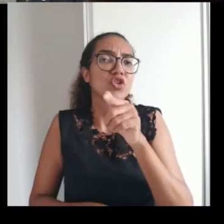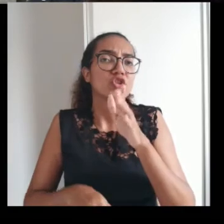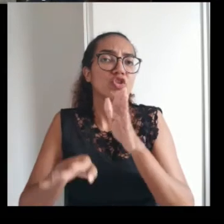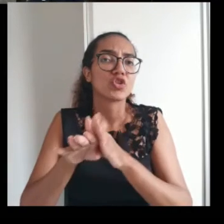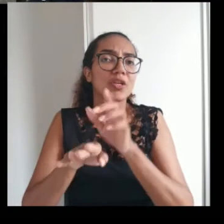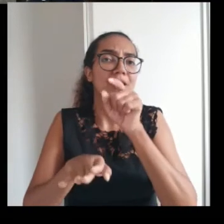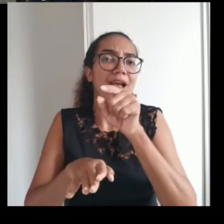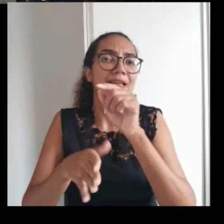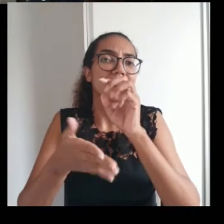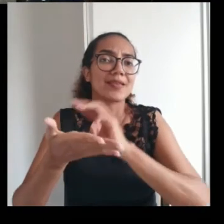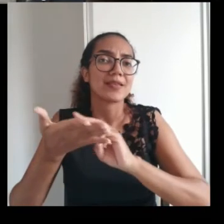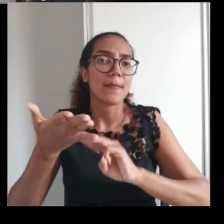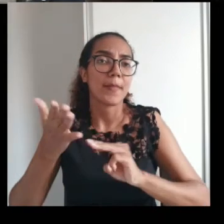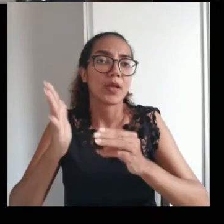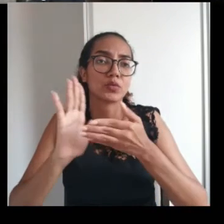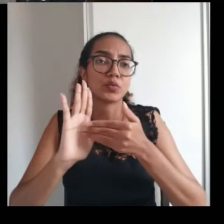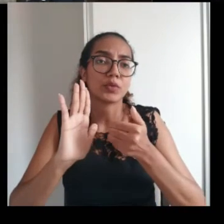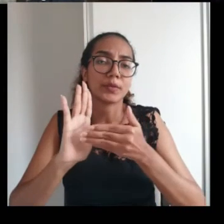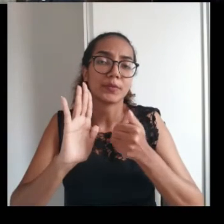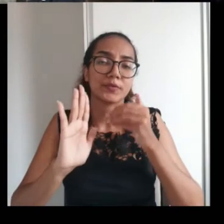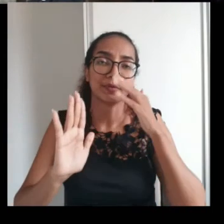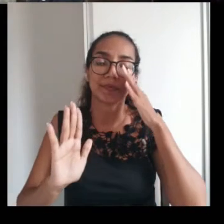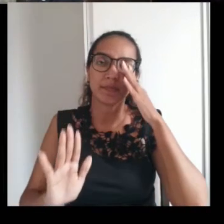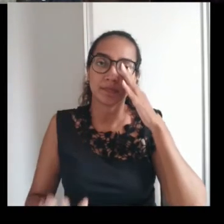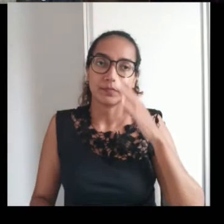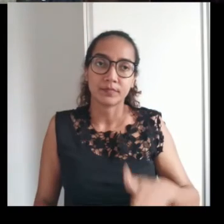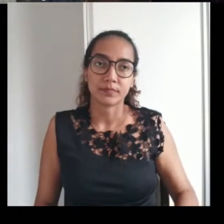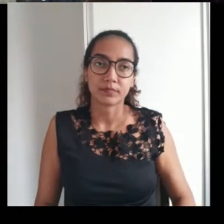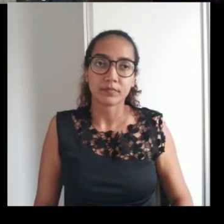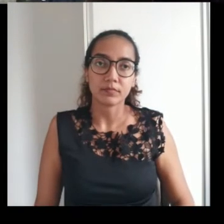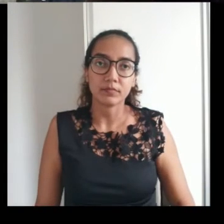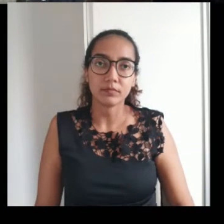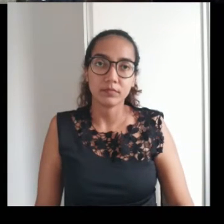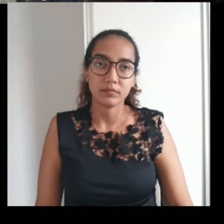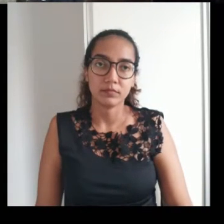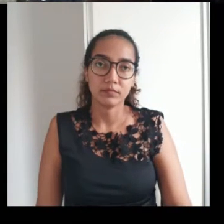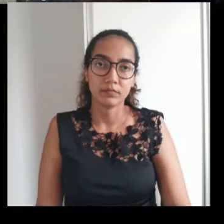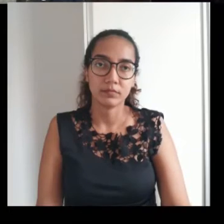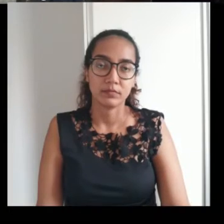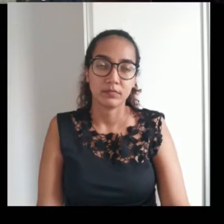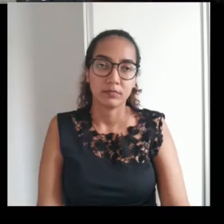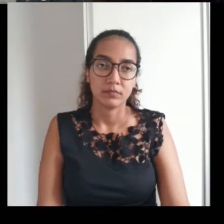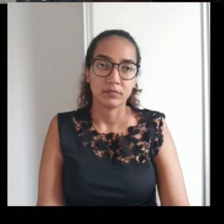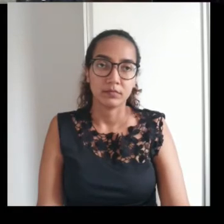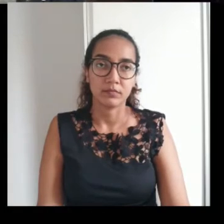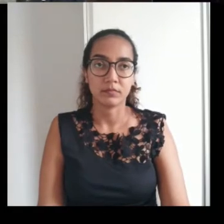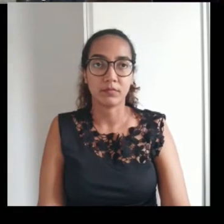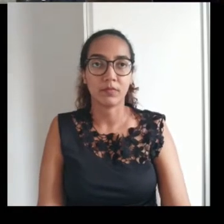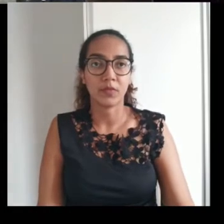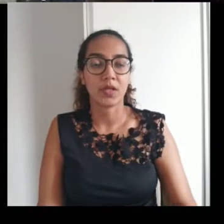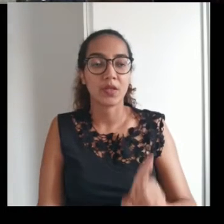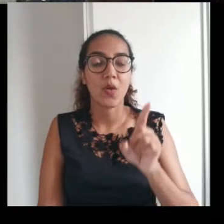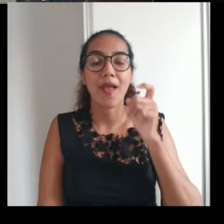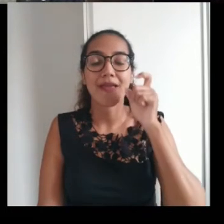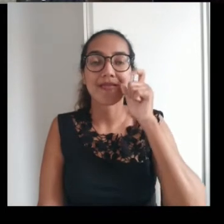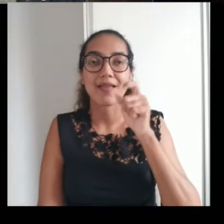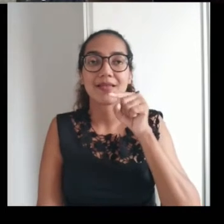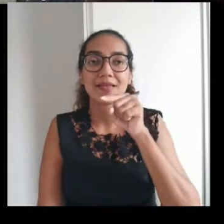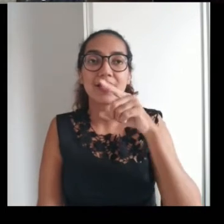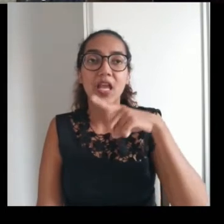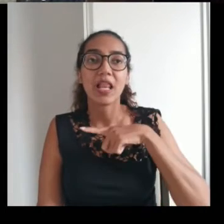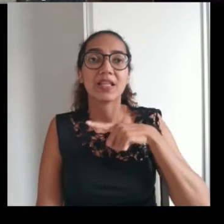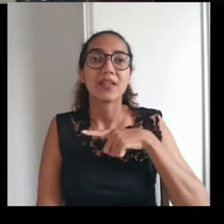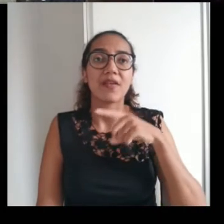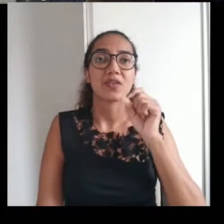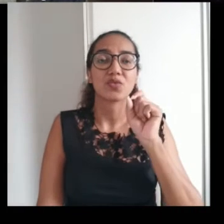método remover, né, ele tivesse aqui como parâmetro, ao invés do número da conta,